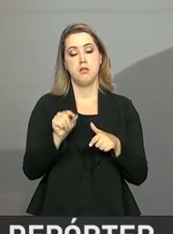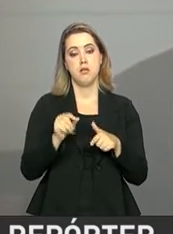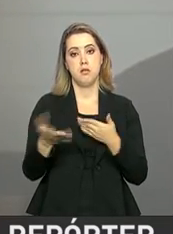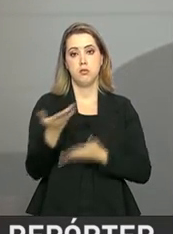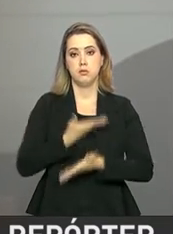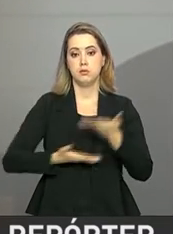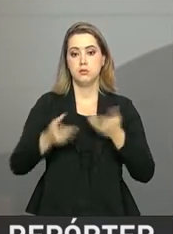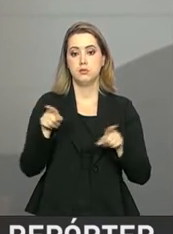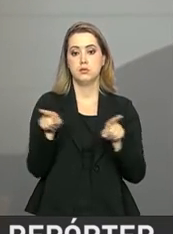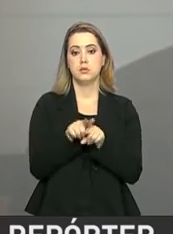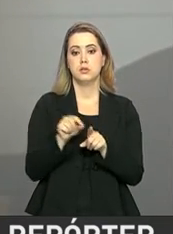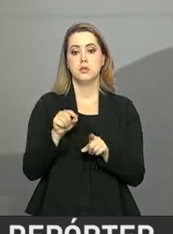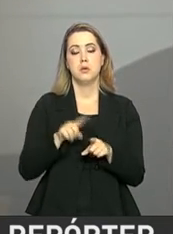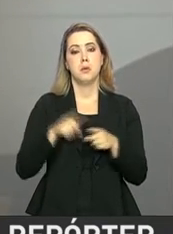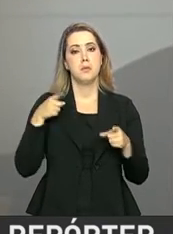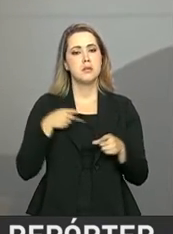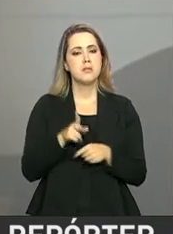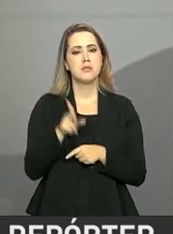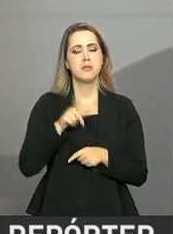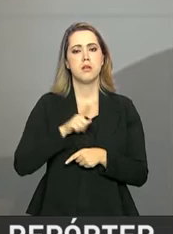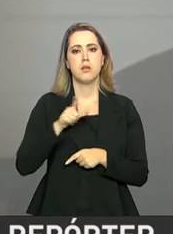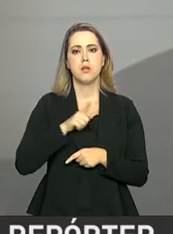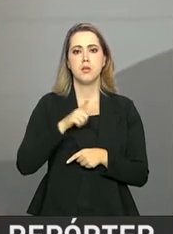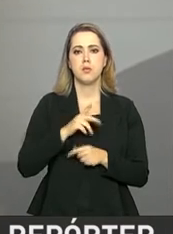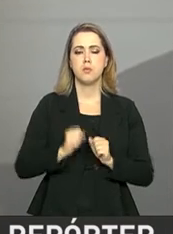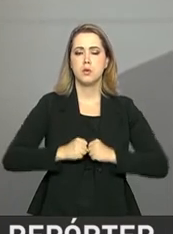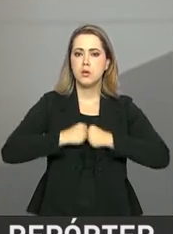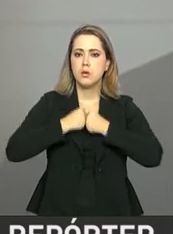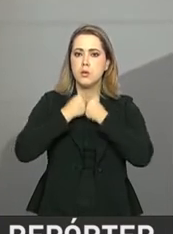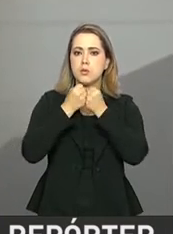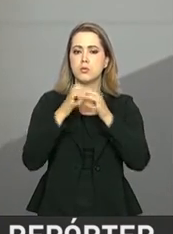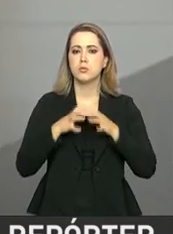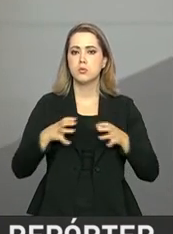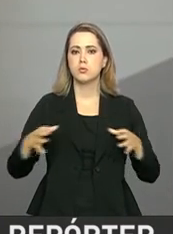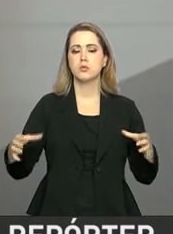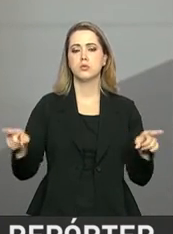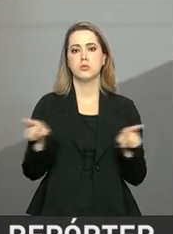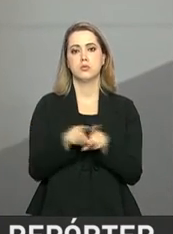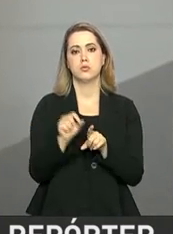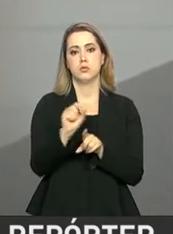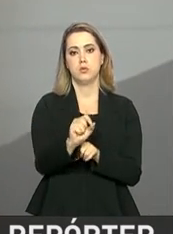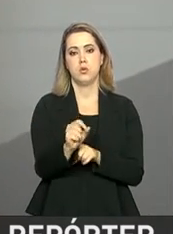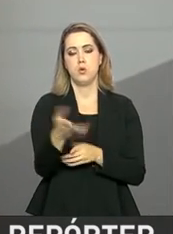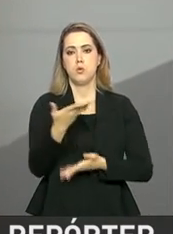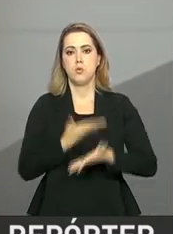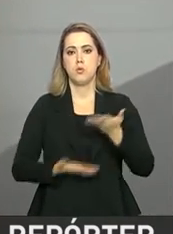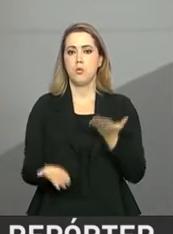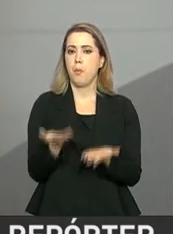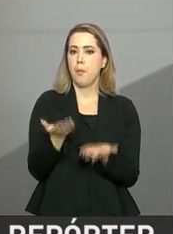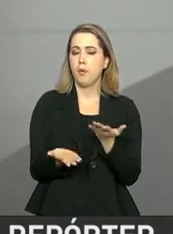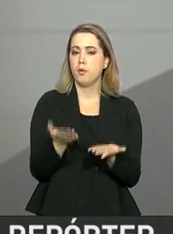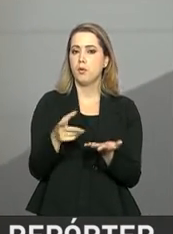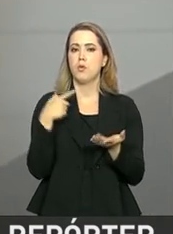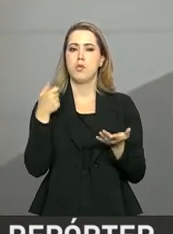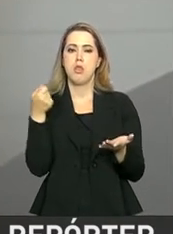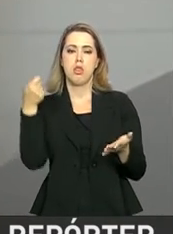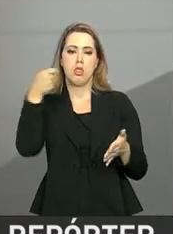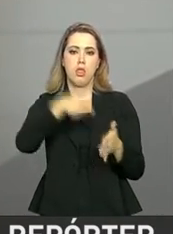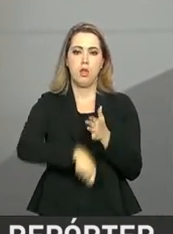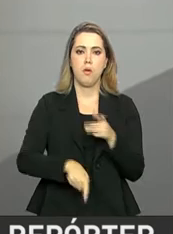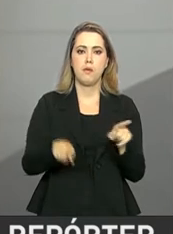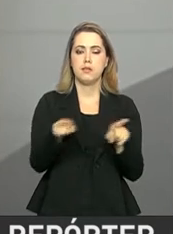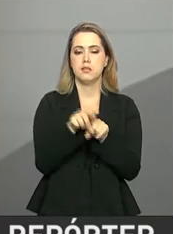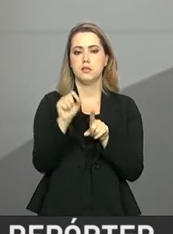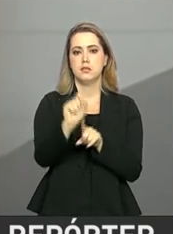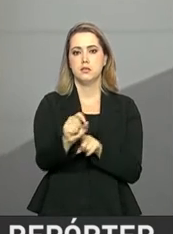exterior. Mas isso demanda um esforço muito grande que estamos fazendo através da Câmara de Comércio Exterior, no sentido tributário, de